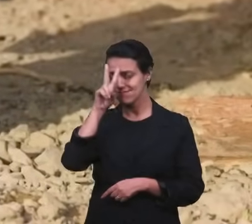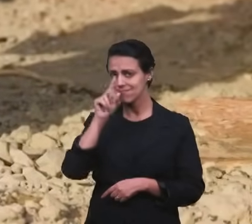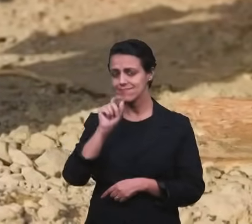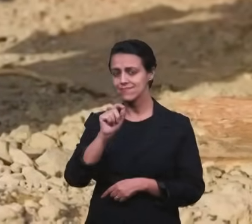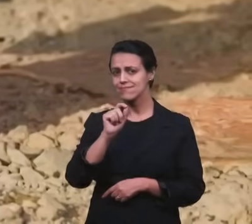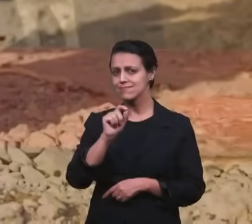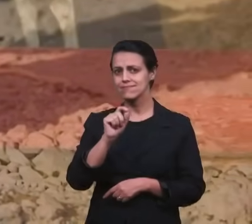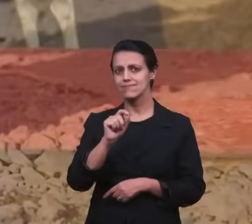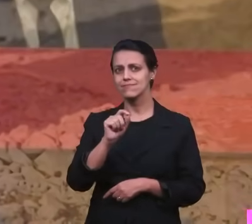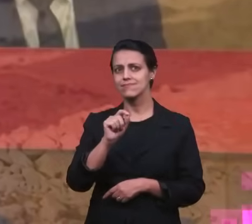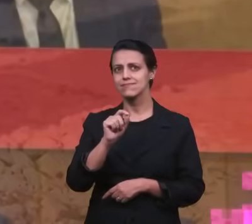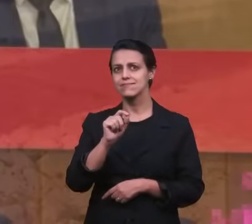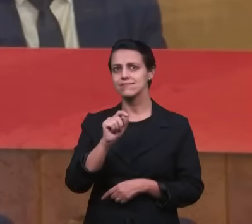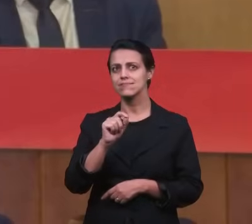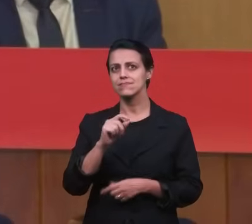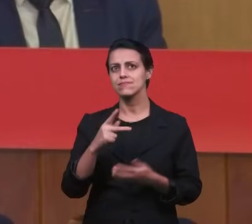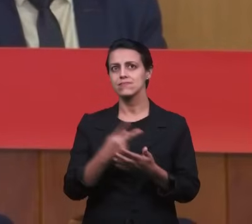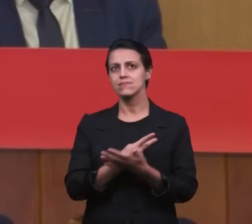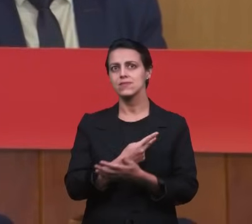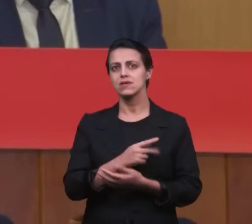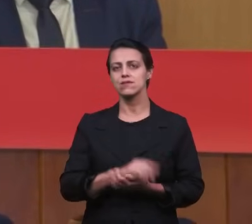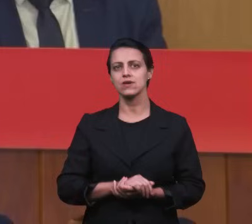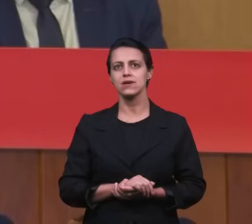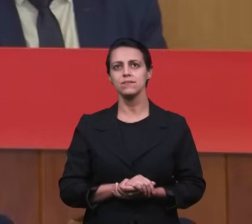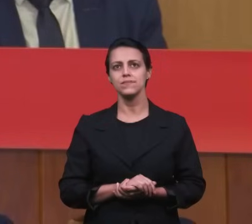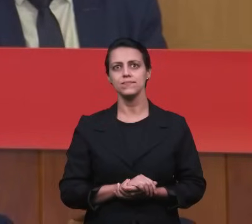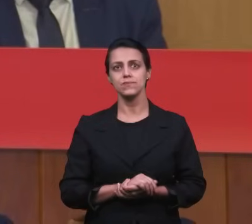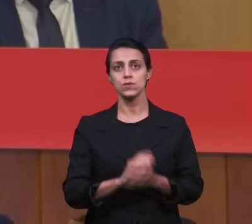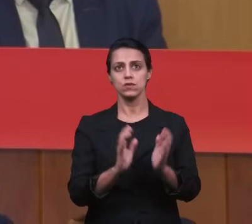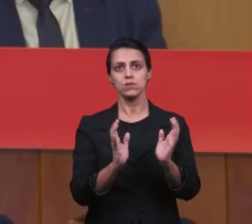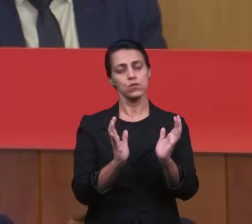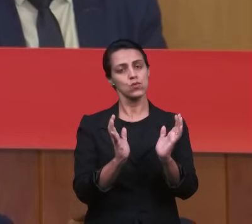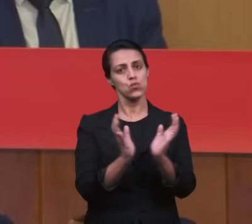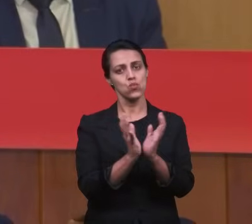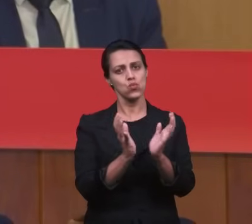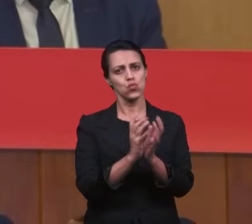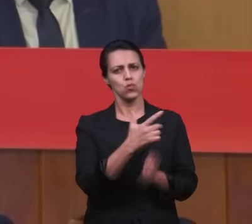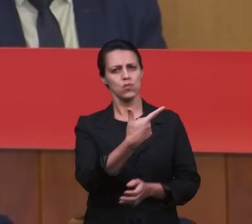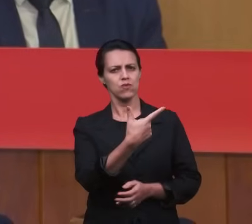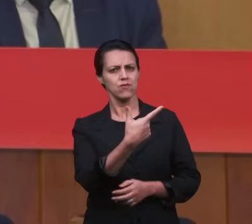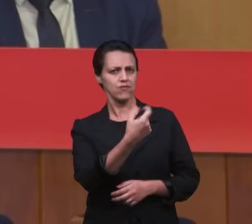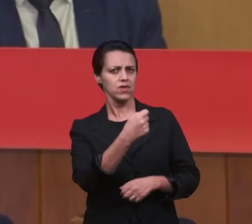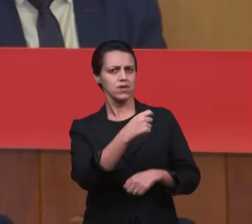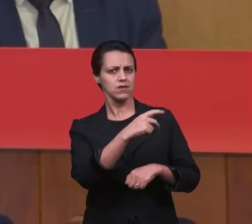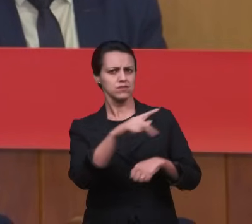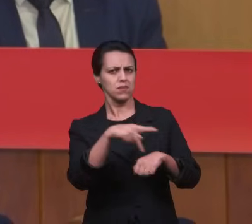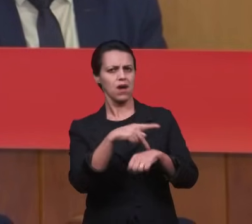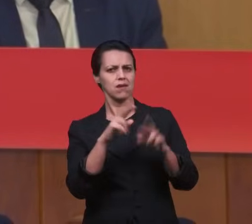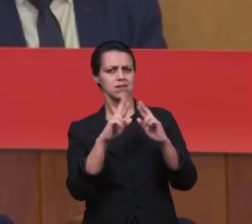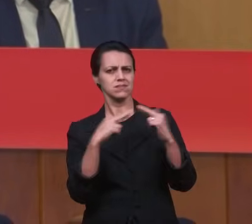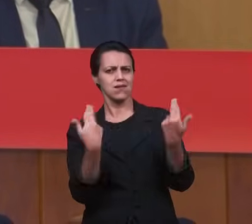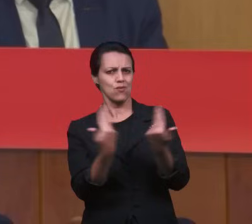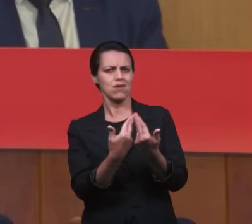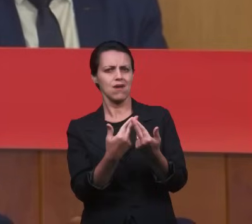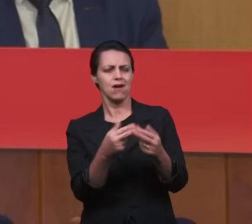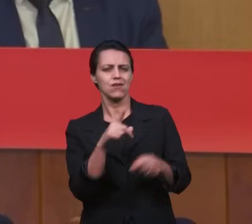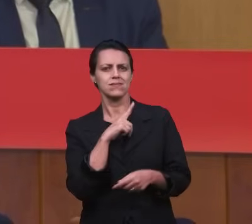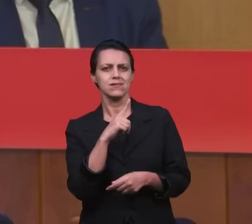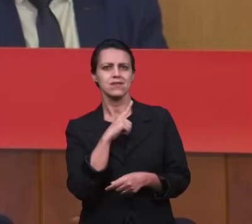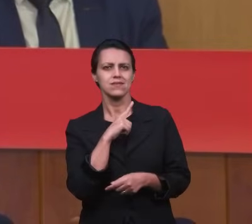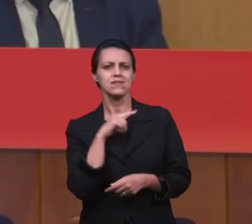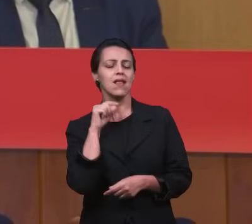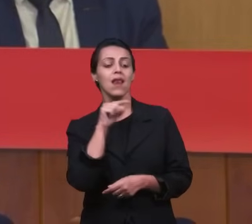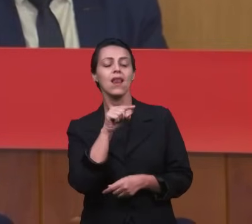lembrado aqui sobre o G20, não é verdade? Que houve agora em novembro, no Rio de Janeiro, onde a grande